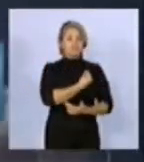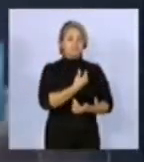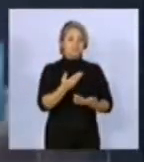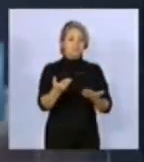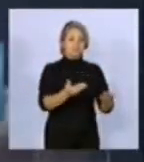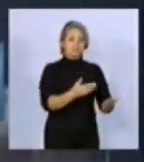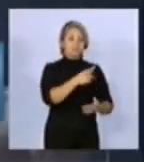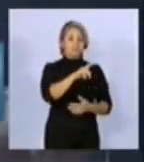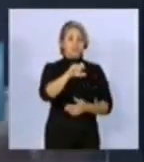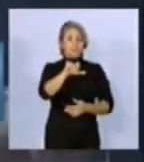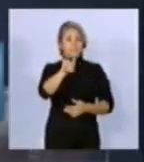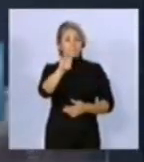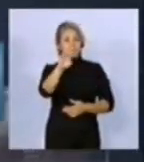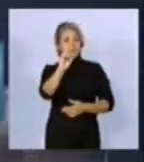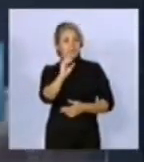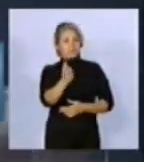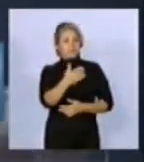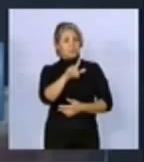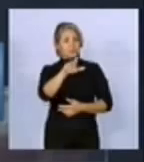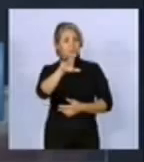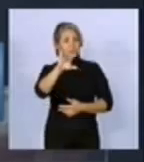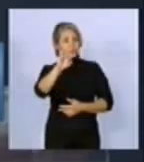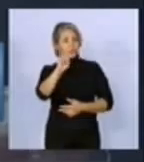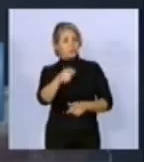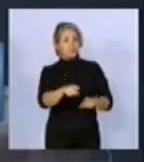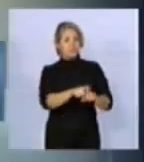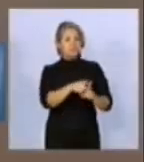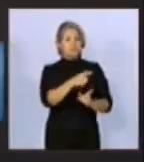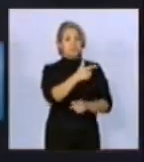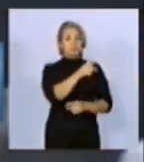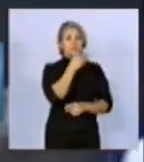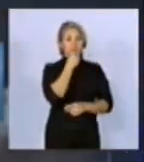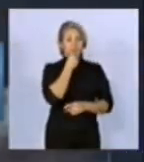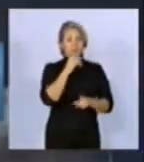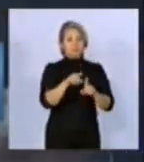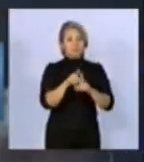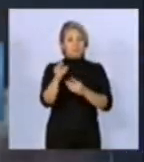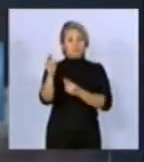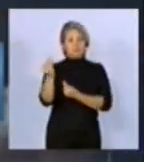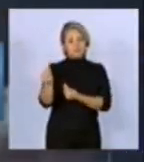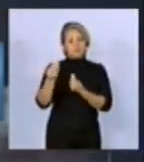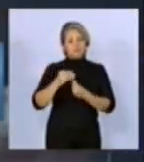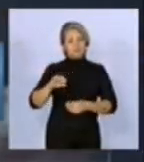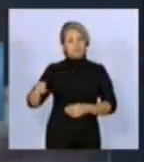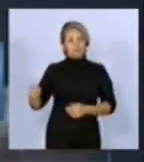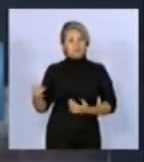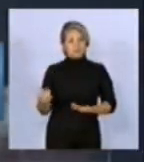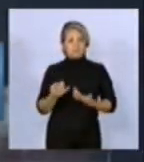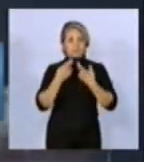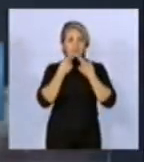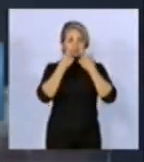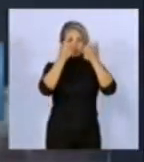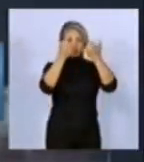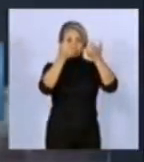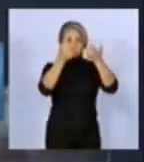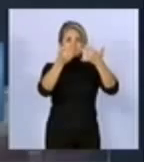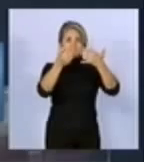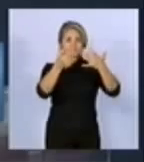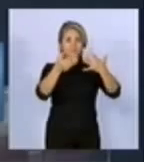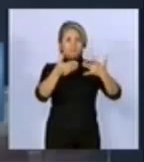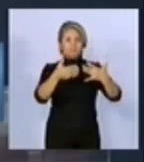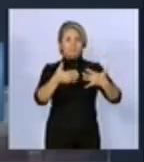l tioli que são representantes da ascana E que nos deram essa oportunidade né venho aqui falar sobre